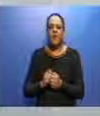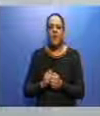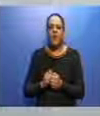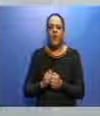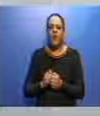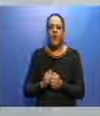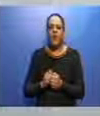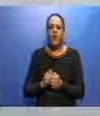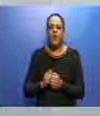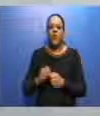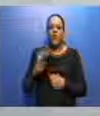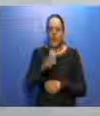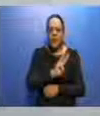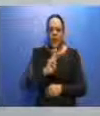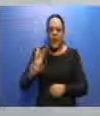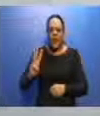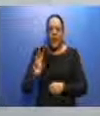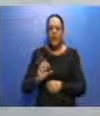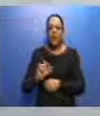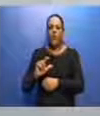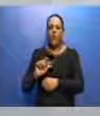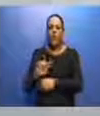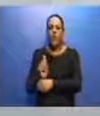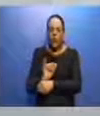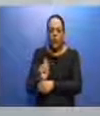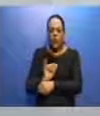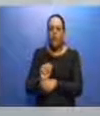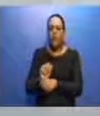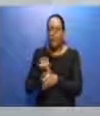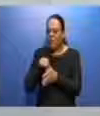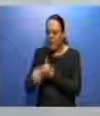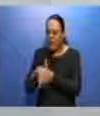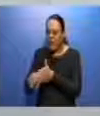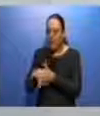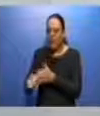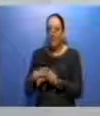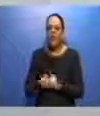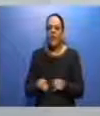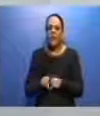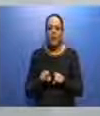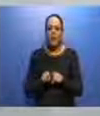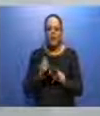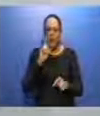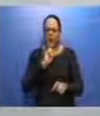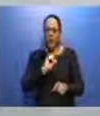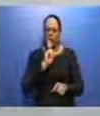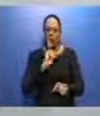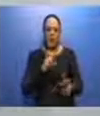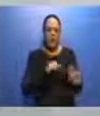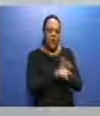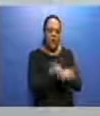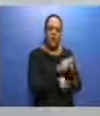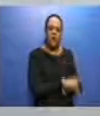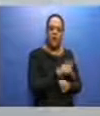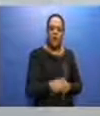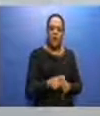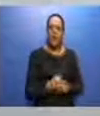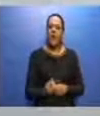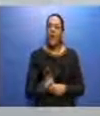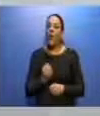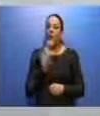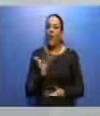vídeo aula na plataforma do youtube e podem direcionar dúvida de vocês também para o tutor do grupo é isso aí onde